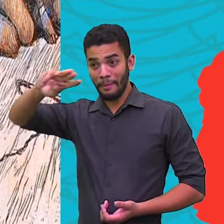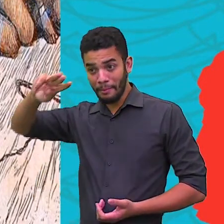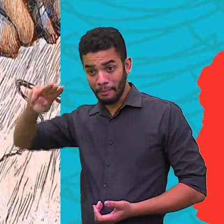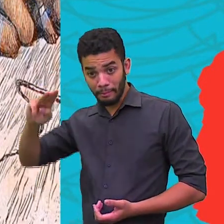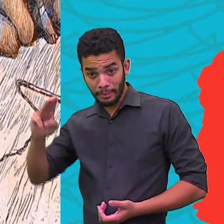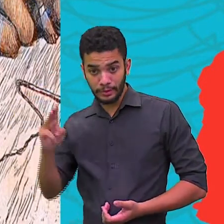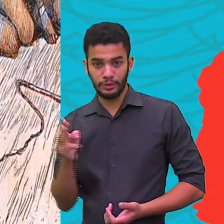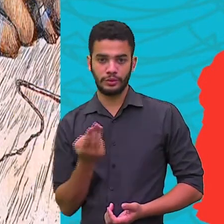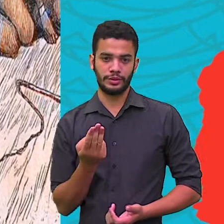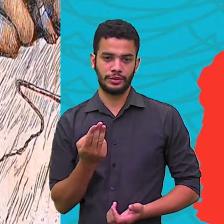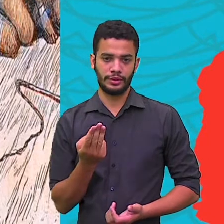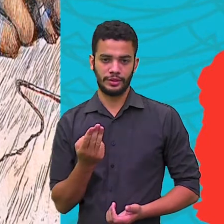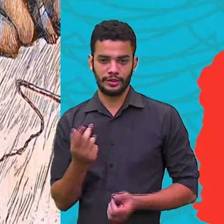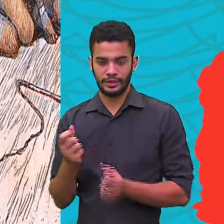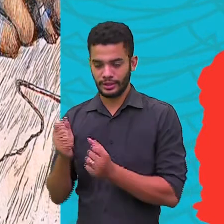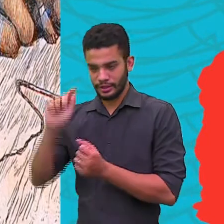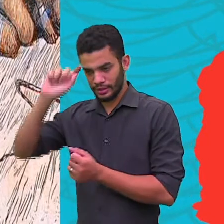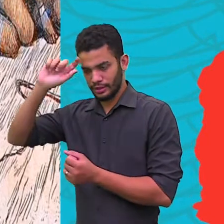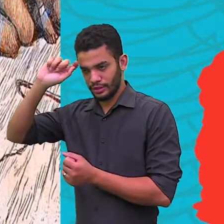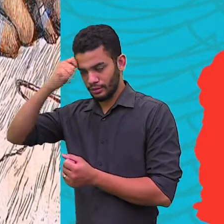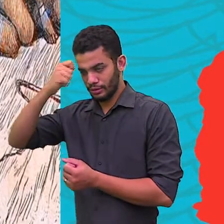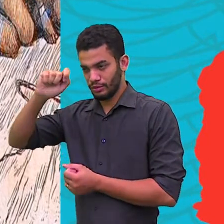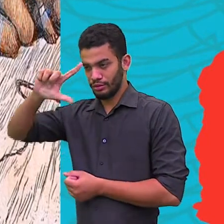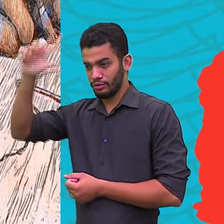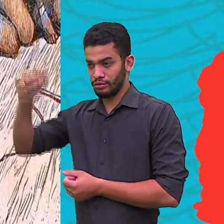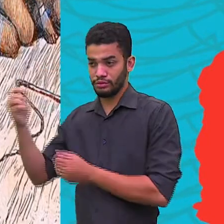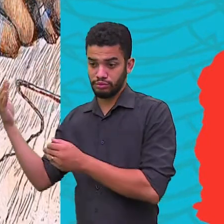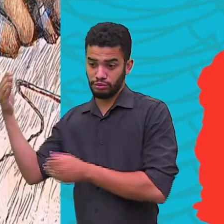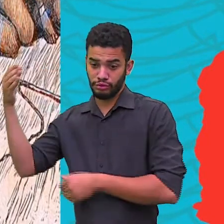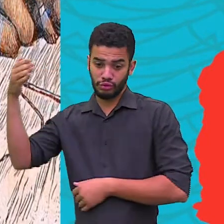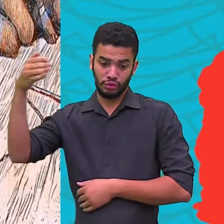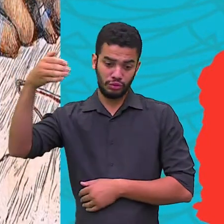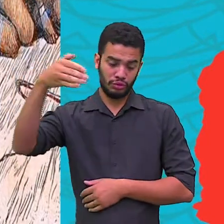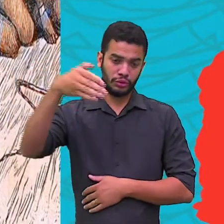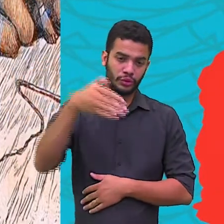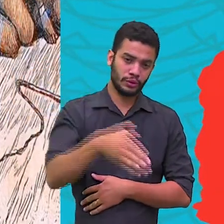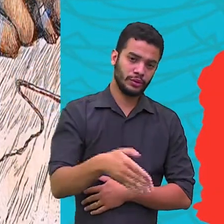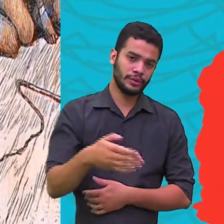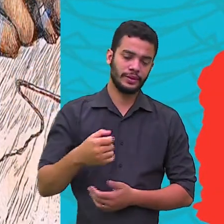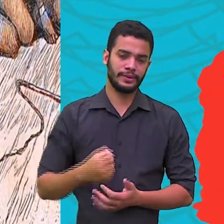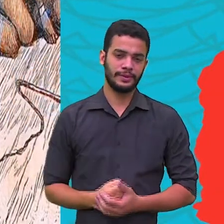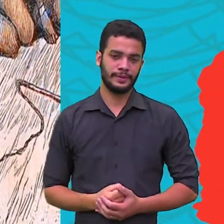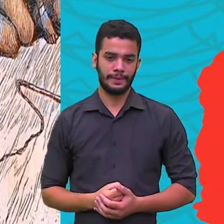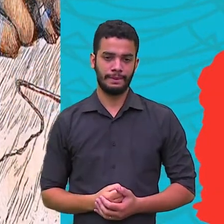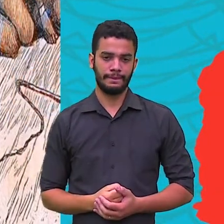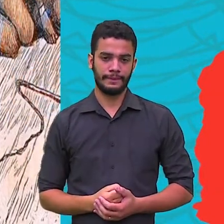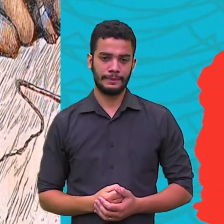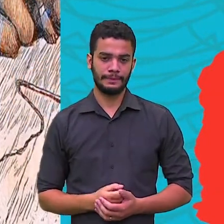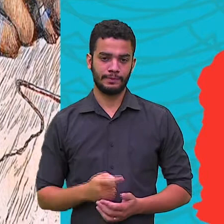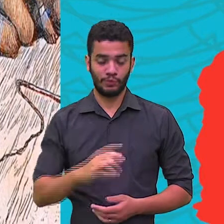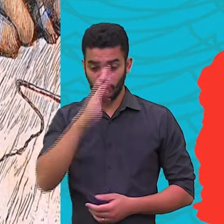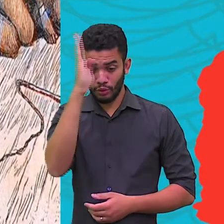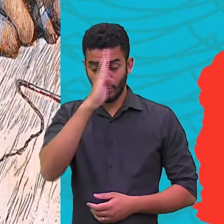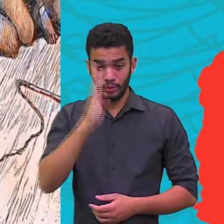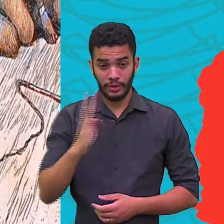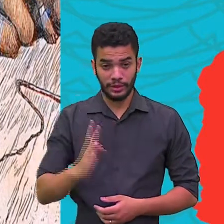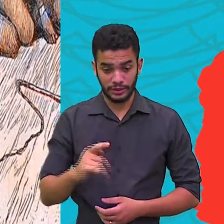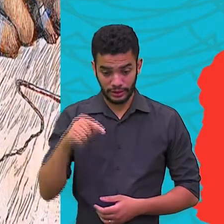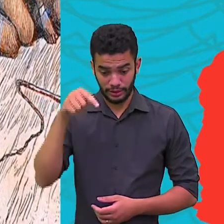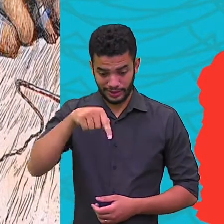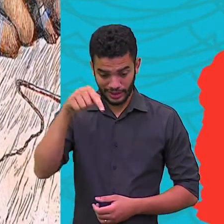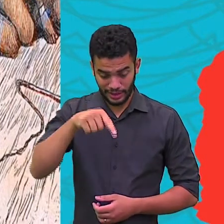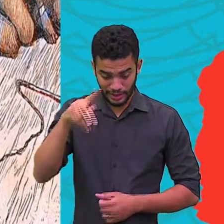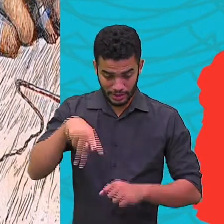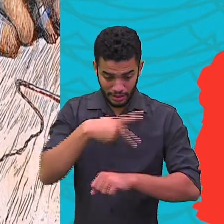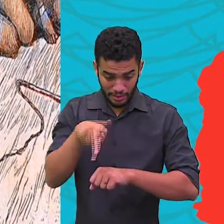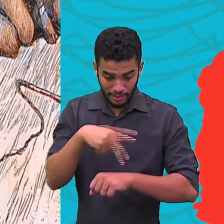foram trazidos para o Brasil. O nosso país foi o que mais recebeu africanos para serem